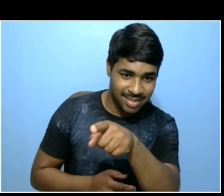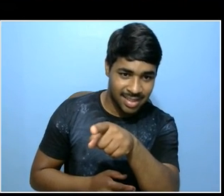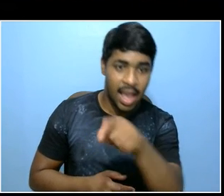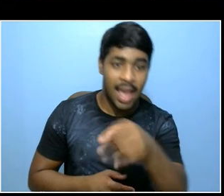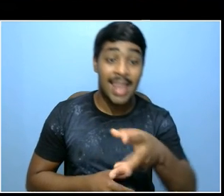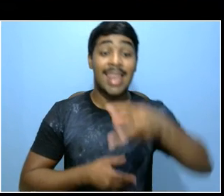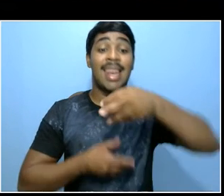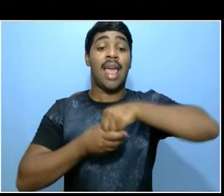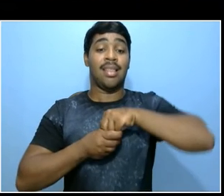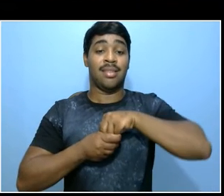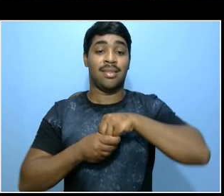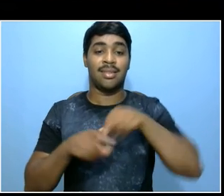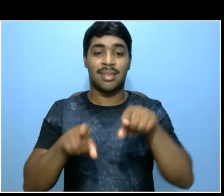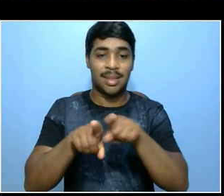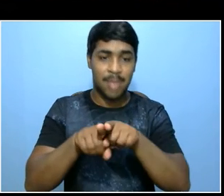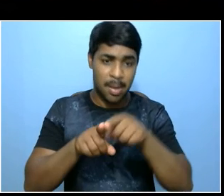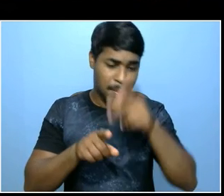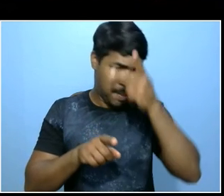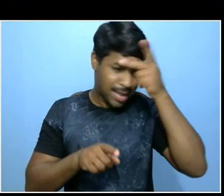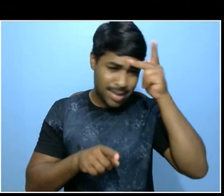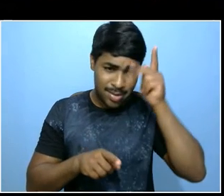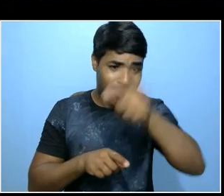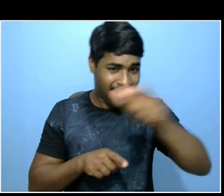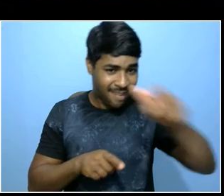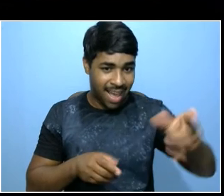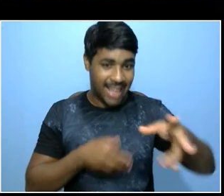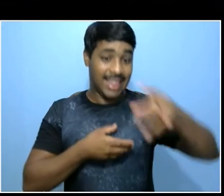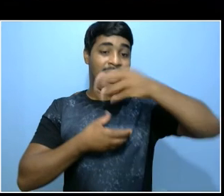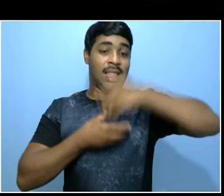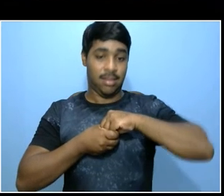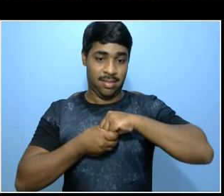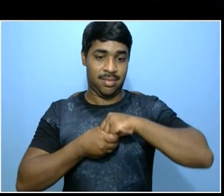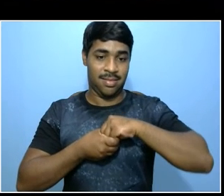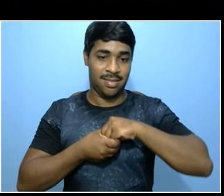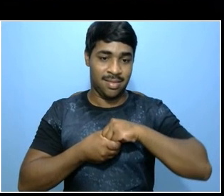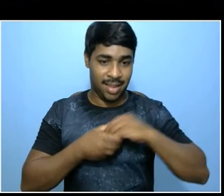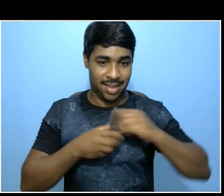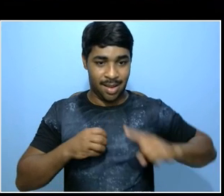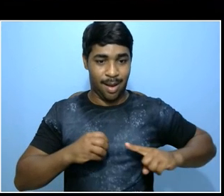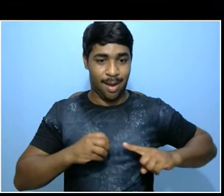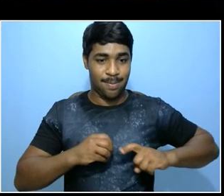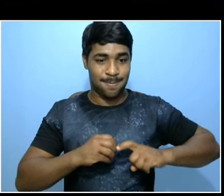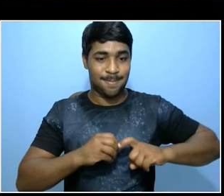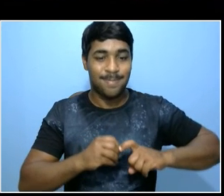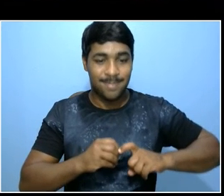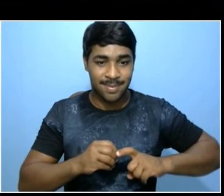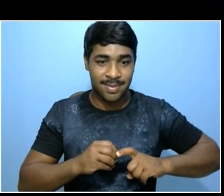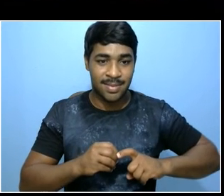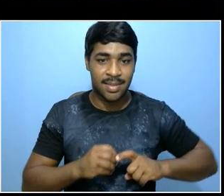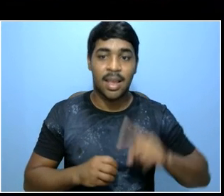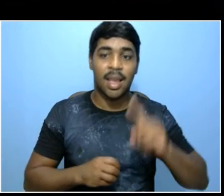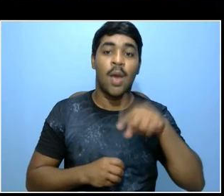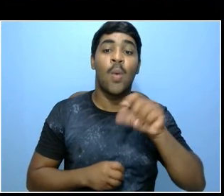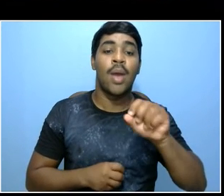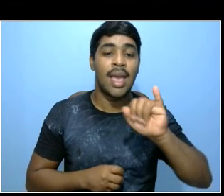ela é interna, ou seja, vai ocorrer dentro do corpo do ser, tá? Então, esse tipo de fecundação a gente fala que ela é